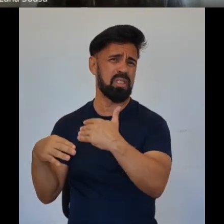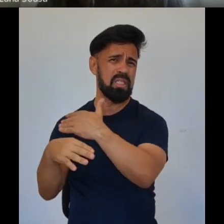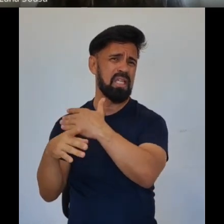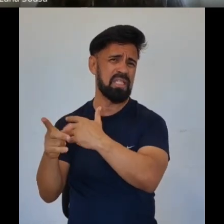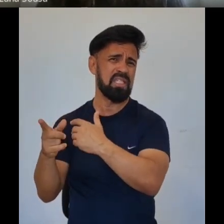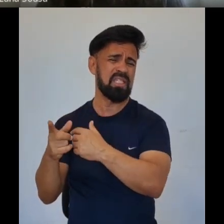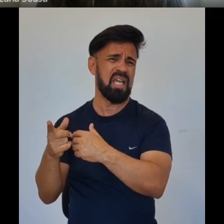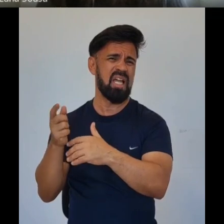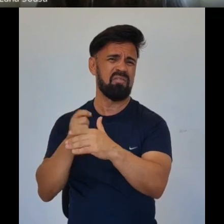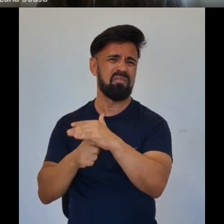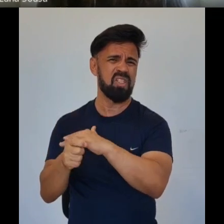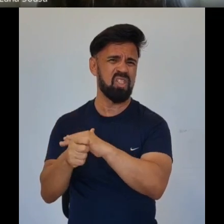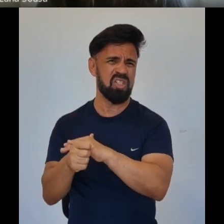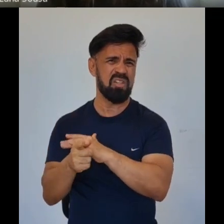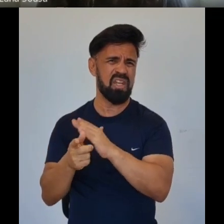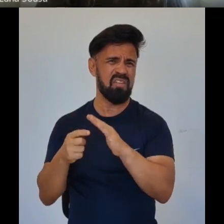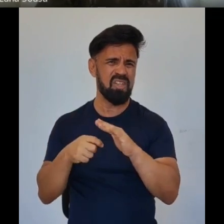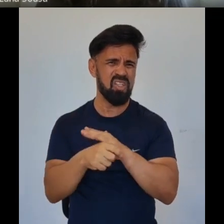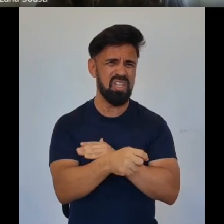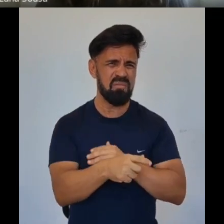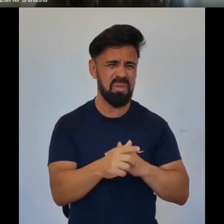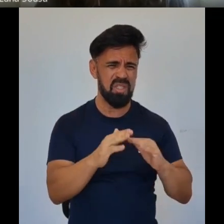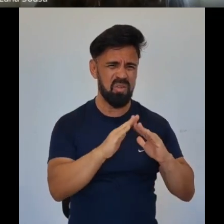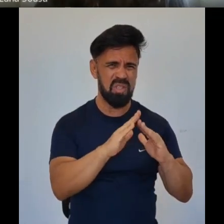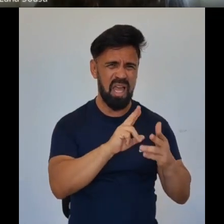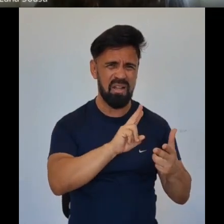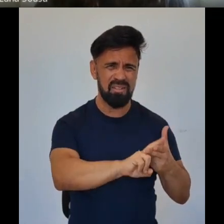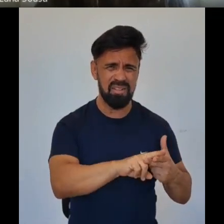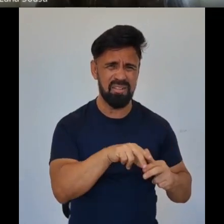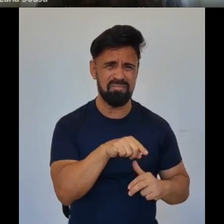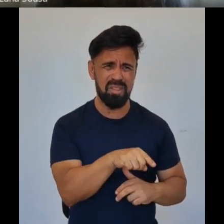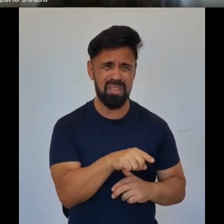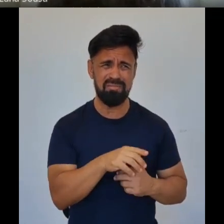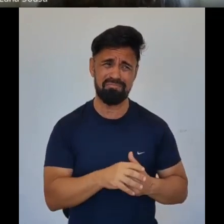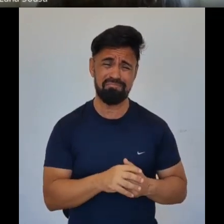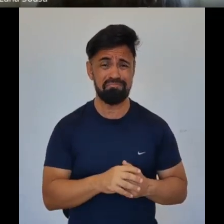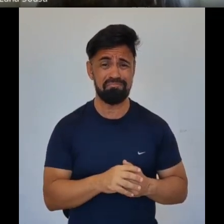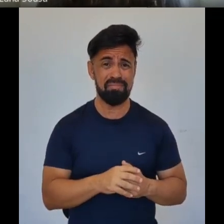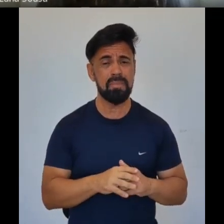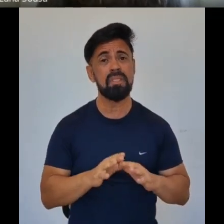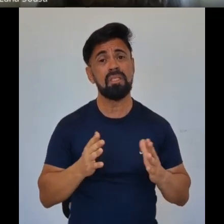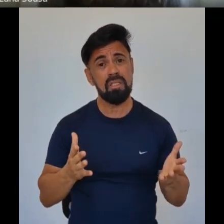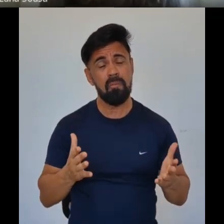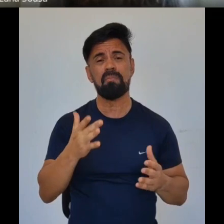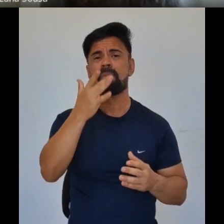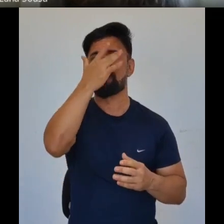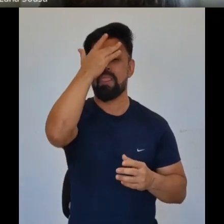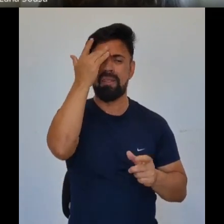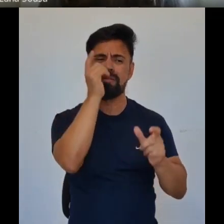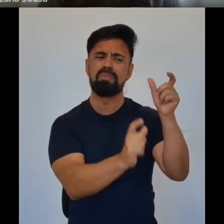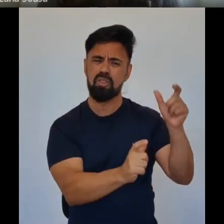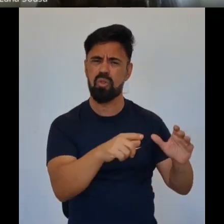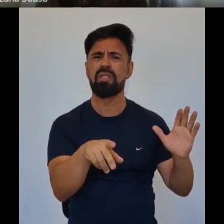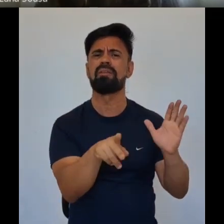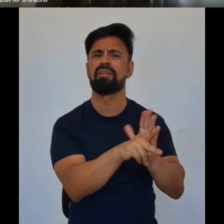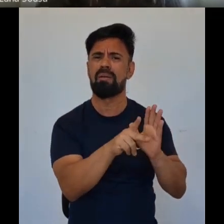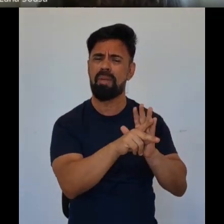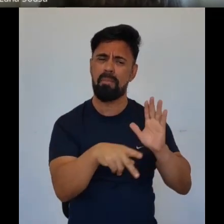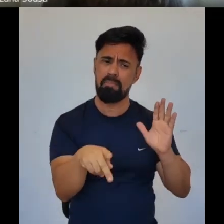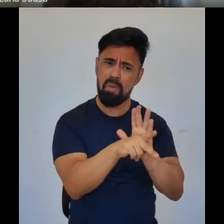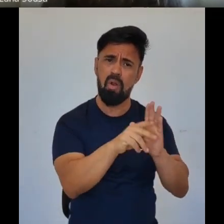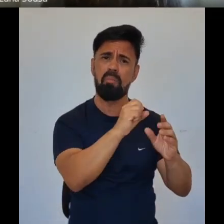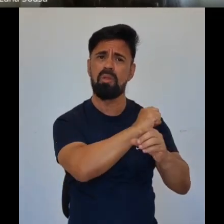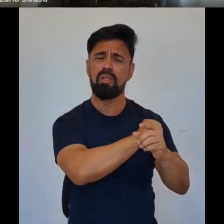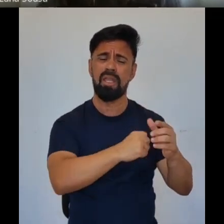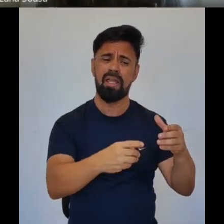própria sociedade, da população, nesse tipo de investimento, no sentido de, não, nós estamos precisando tanto de investimento aqui